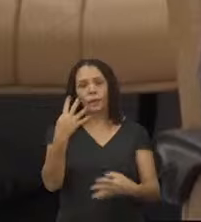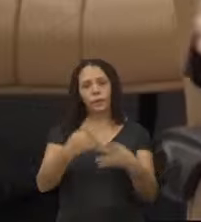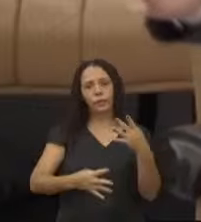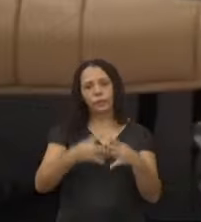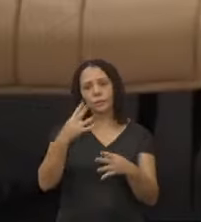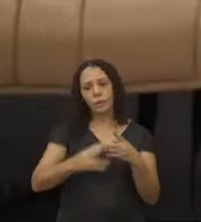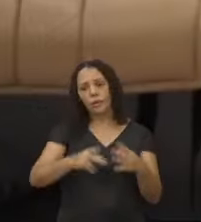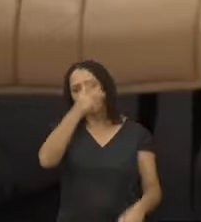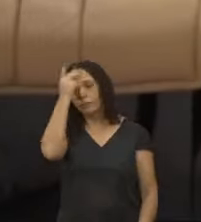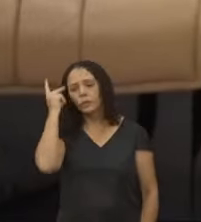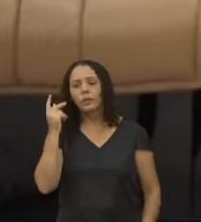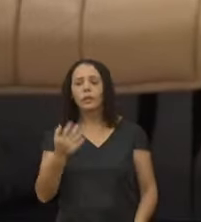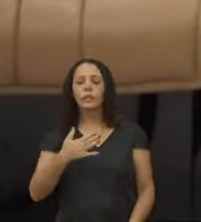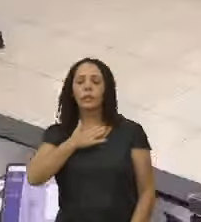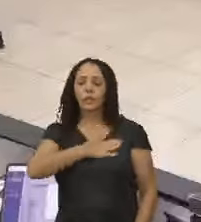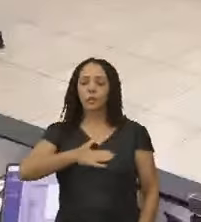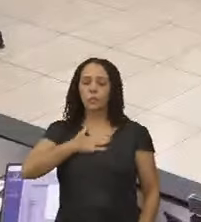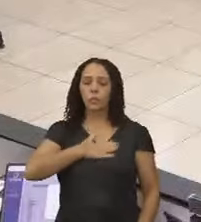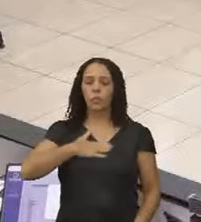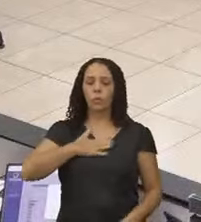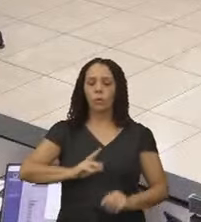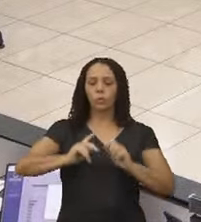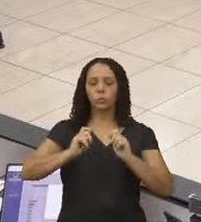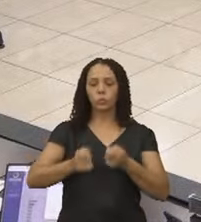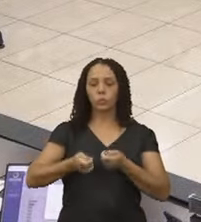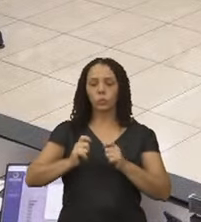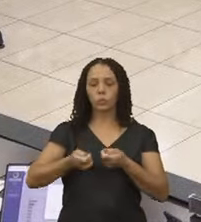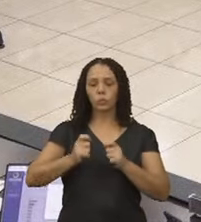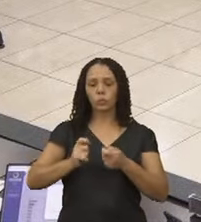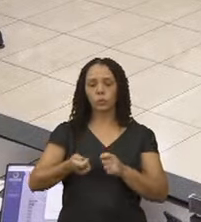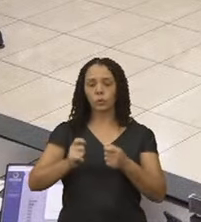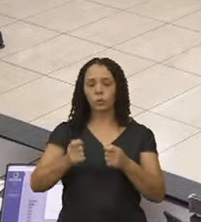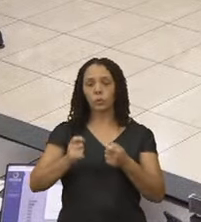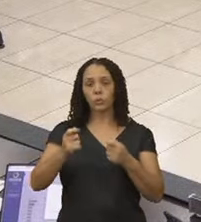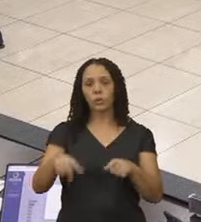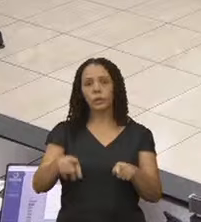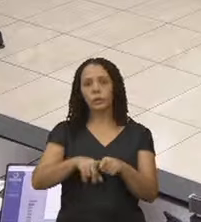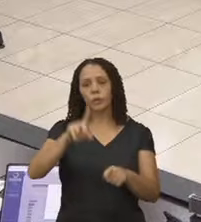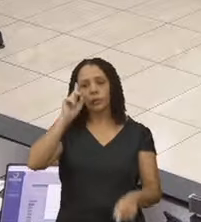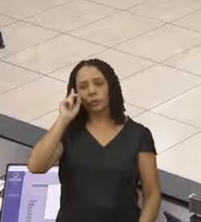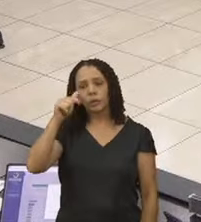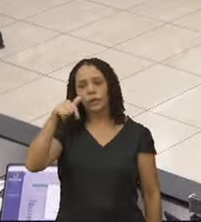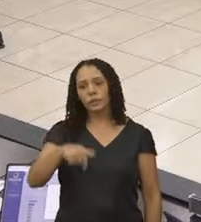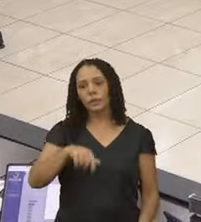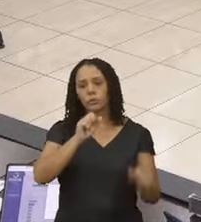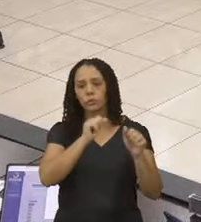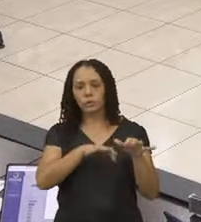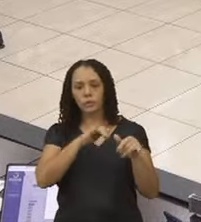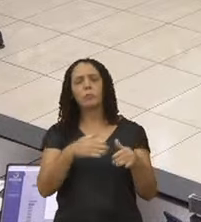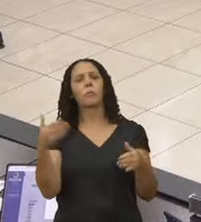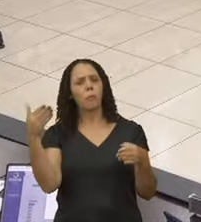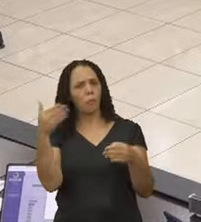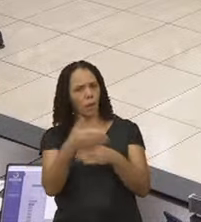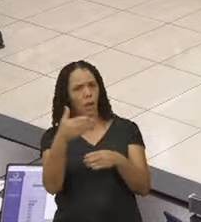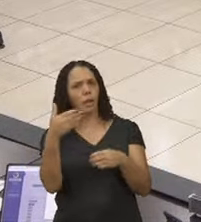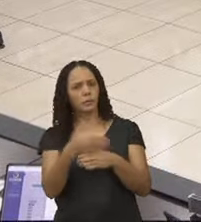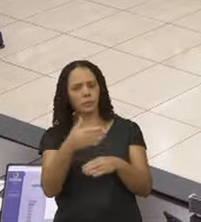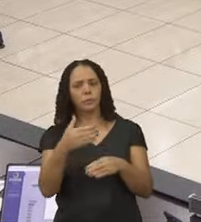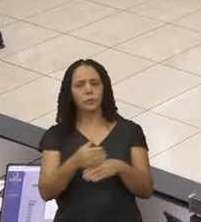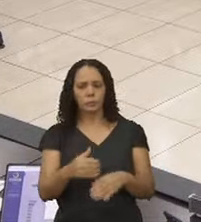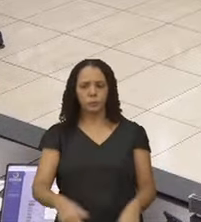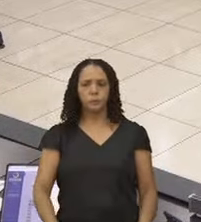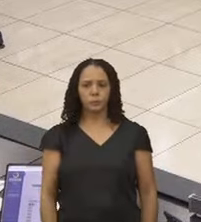quem gosta de andar de charrete, gosta de, inclusive no 7 de setembro, né, vocês estavam lá, gosta de andar aí com